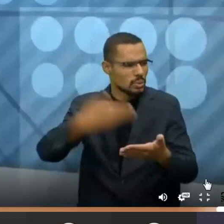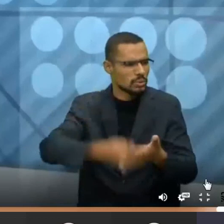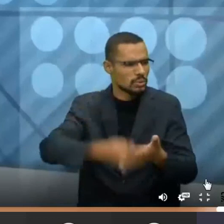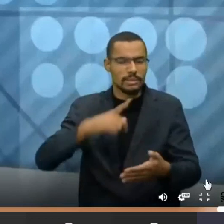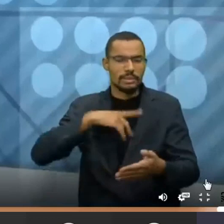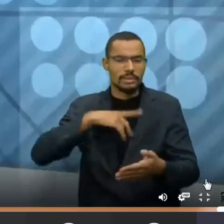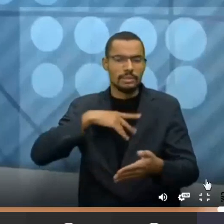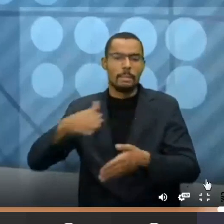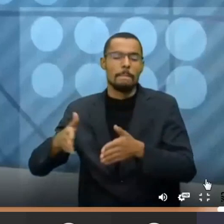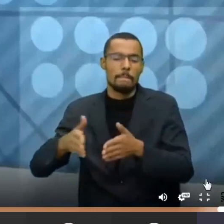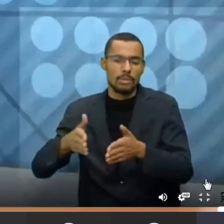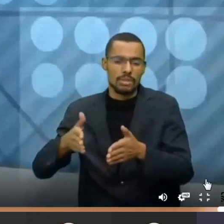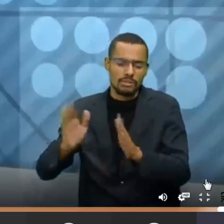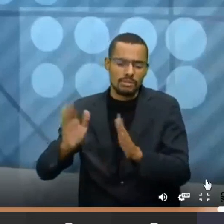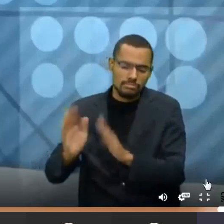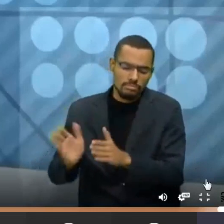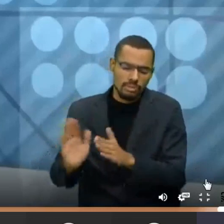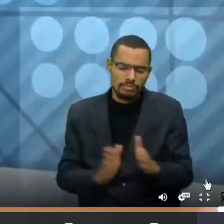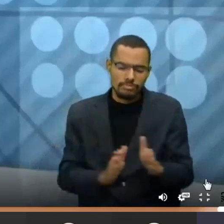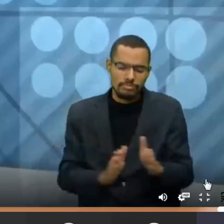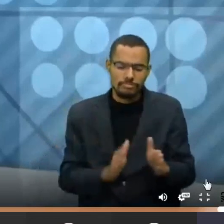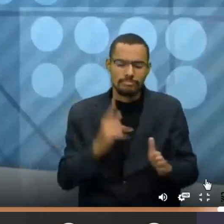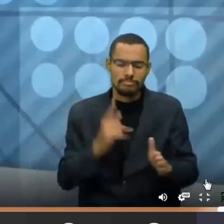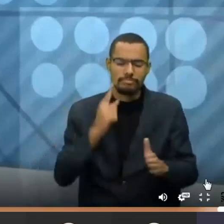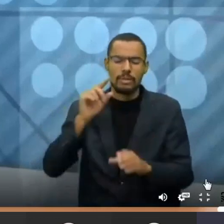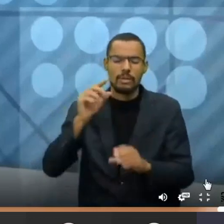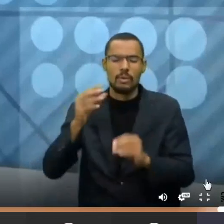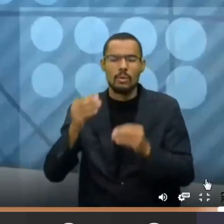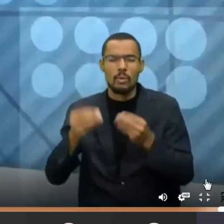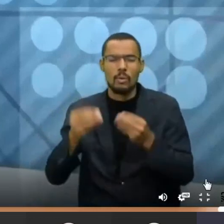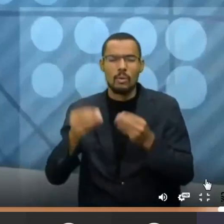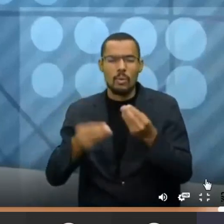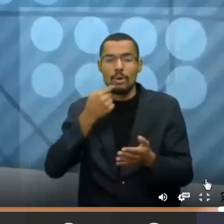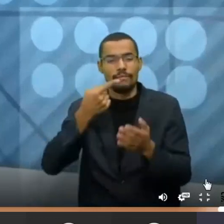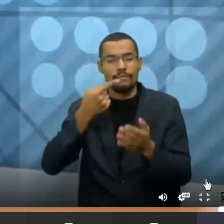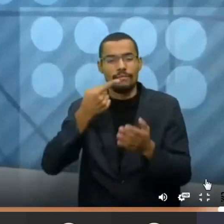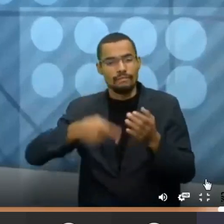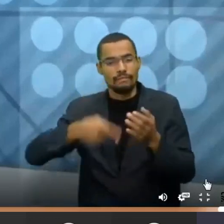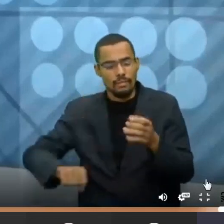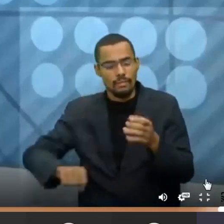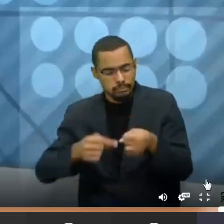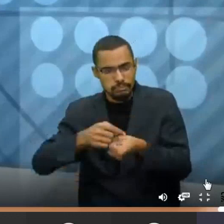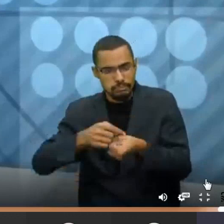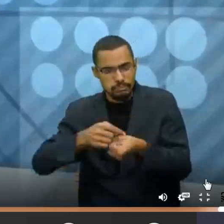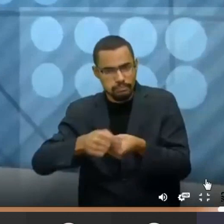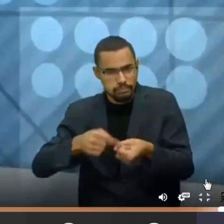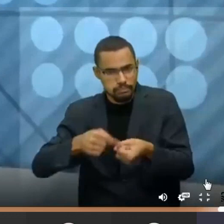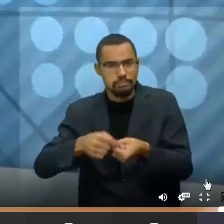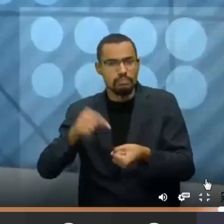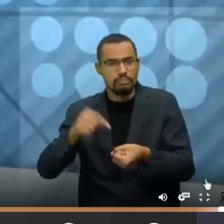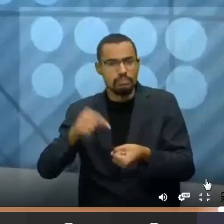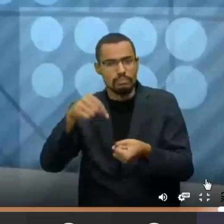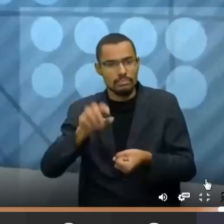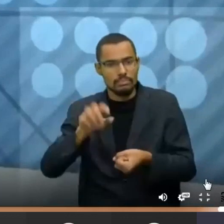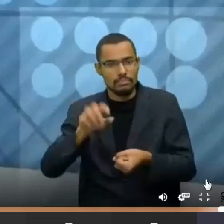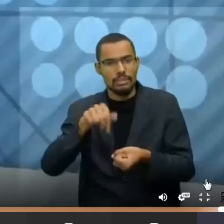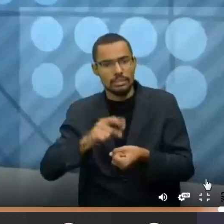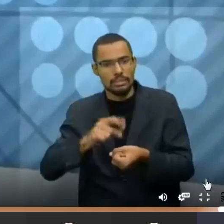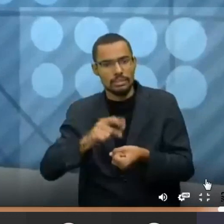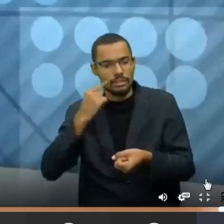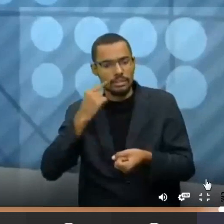o processo de digestão que inicia na boca e termina, então, na região do intestino grosso